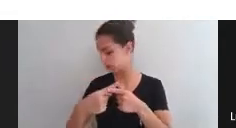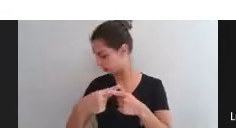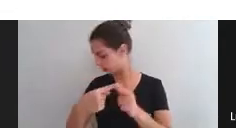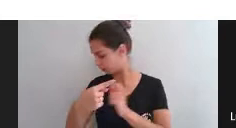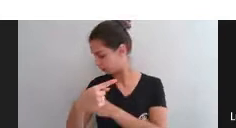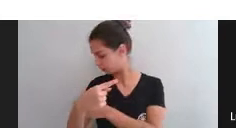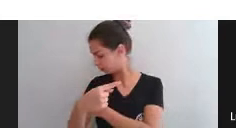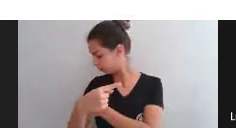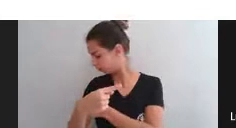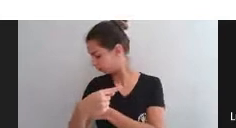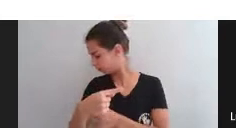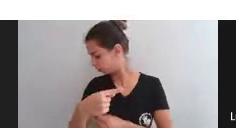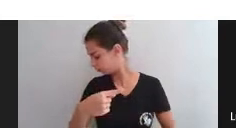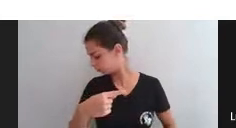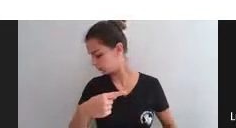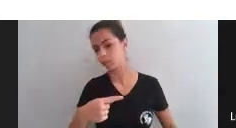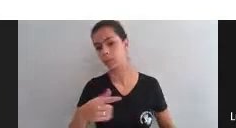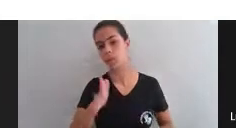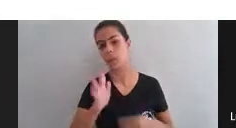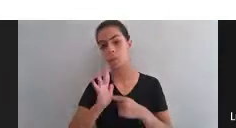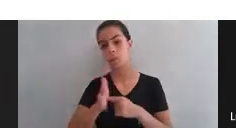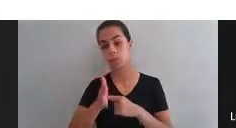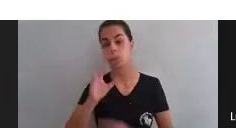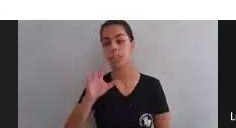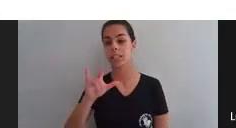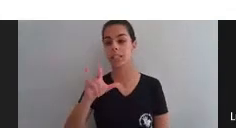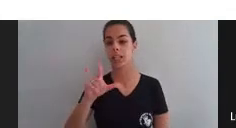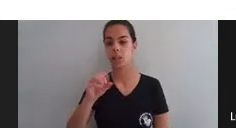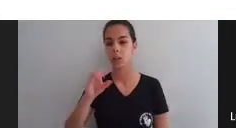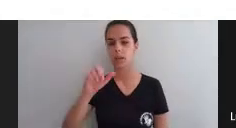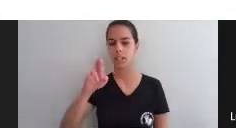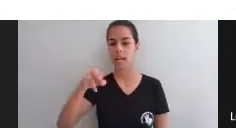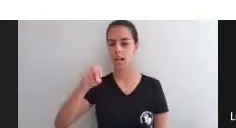o motor do ciclo de Carnot dão, eles são